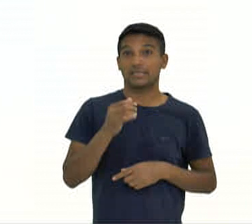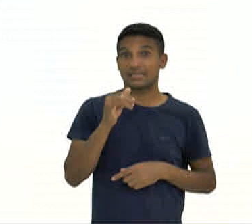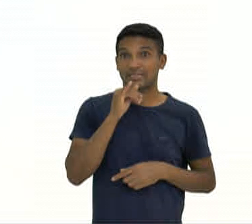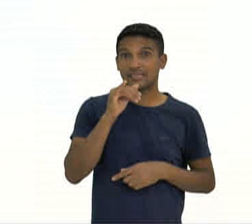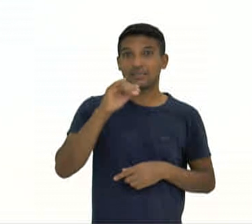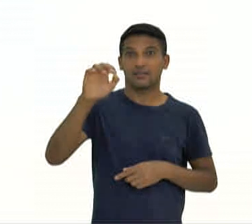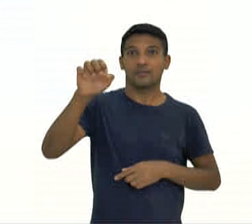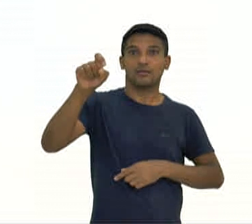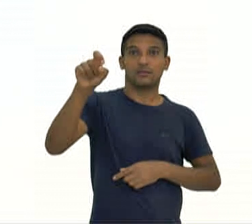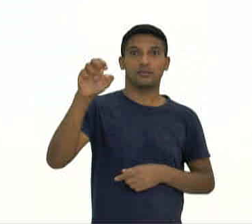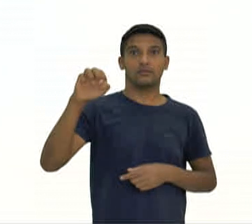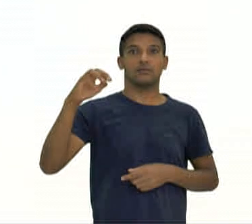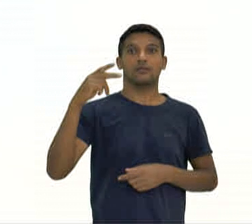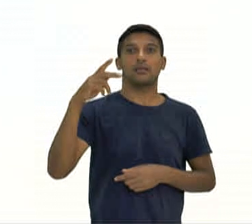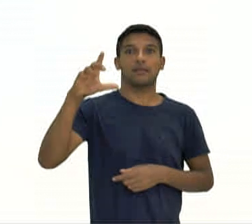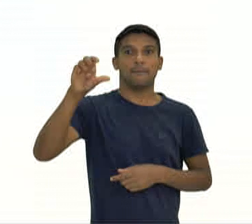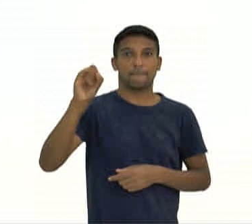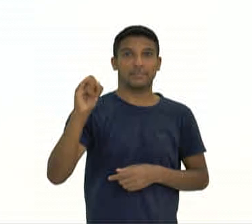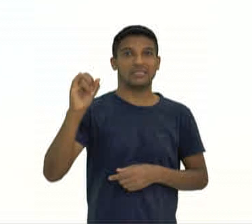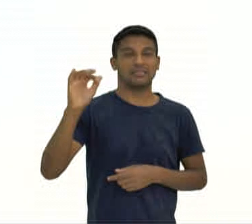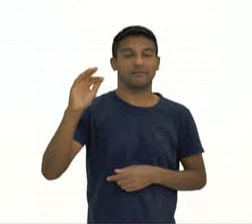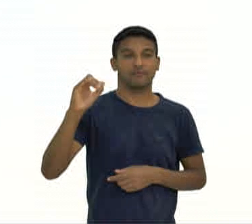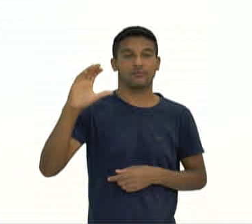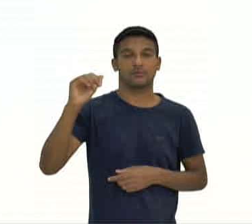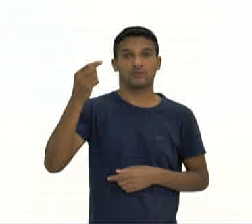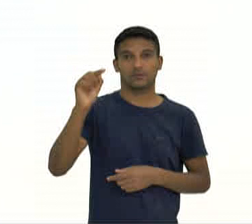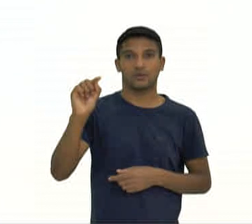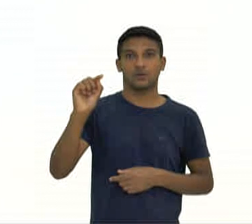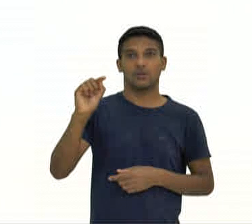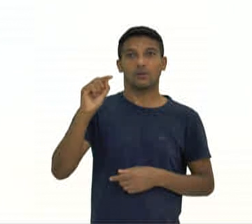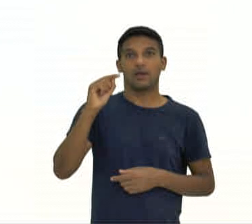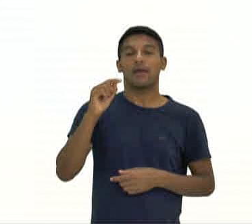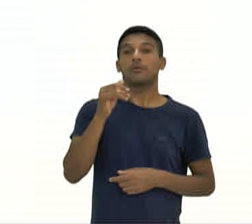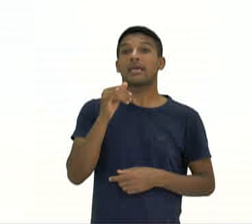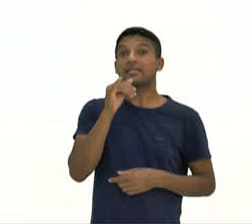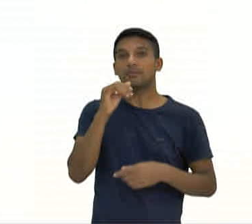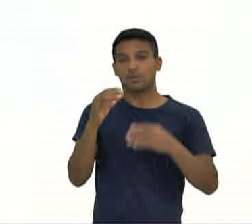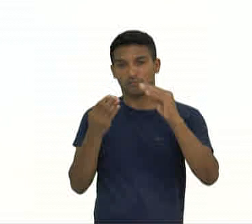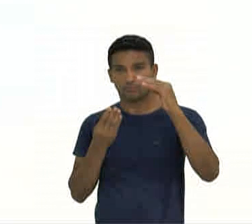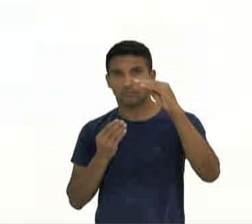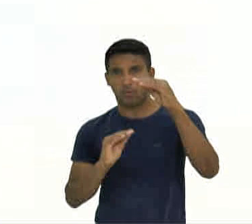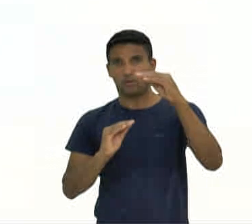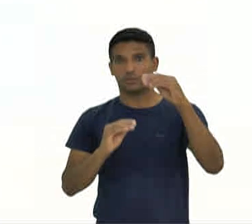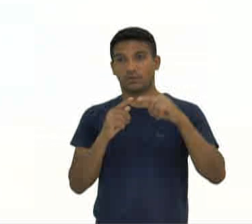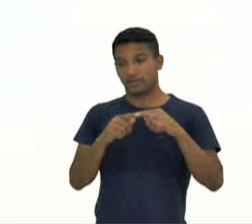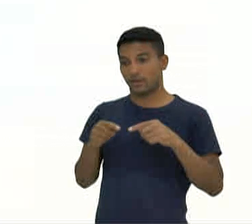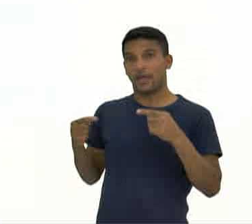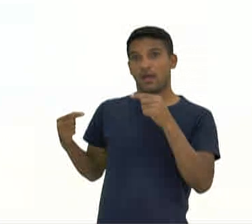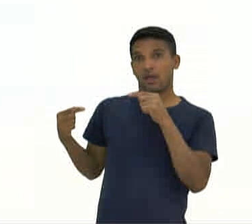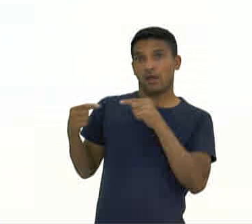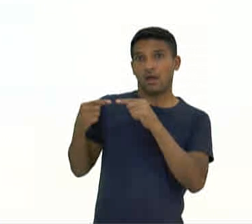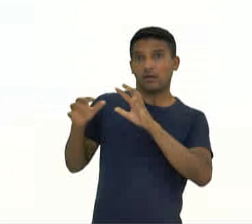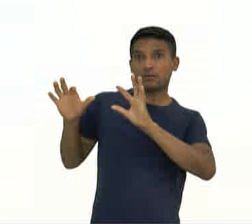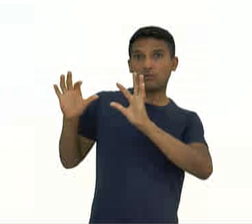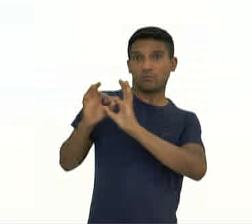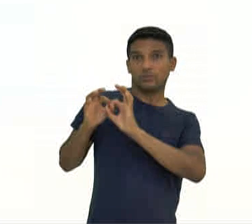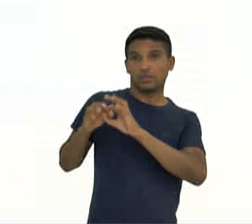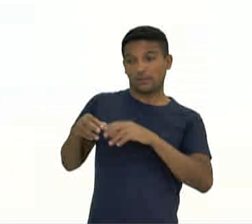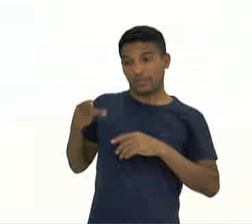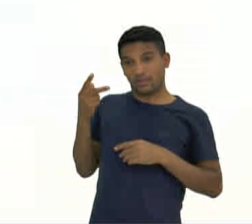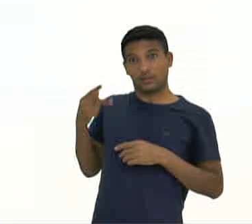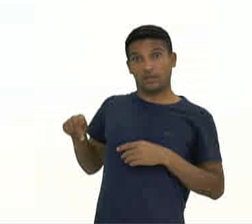exemplificação que ele traz para sustentar essa tese que ele levantou. Mais uma pergunta.